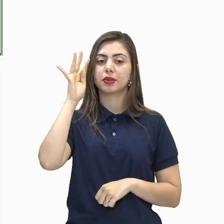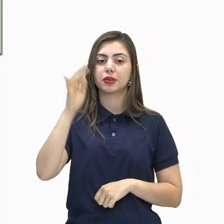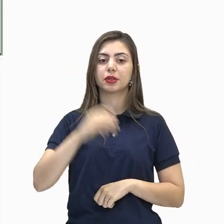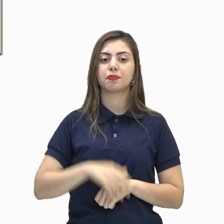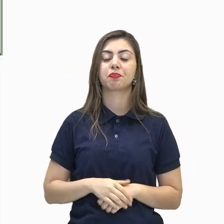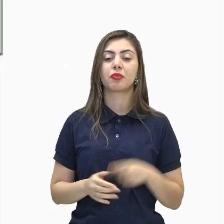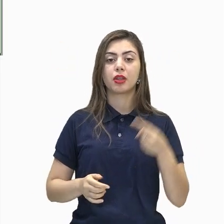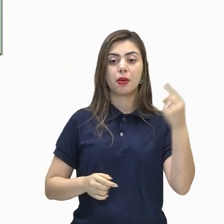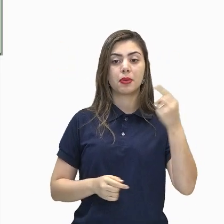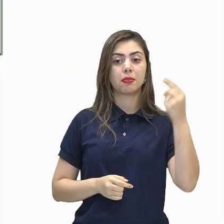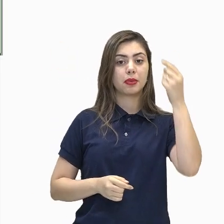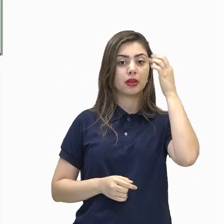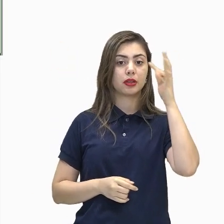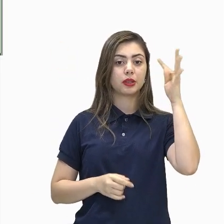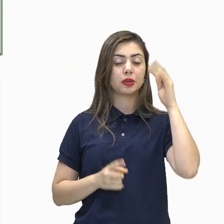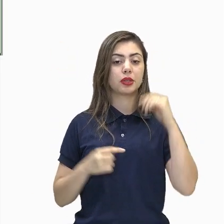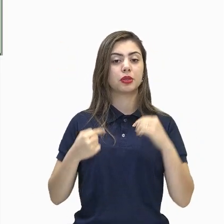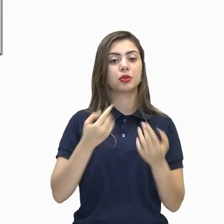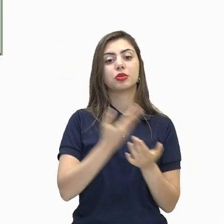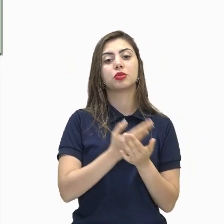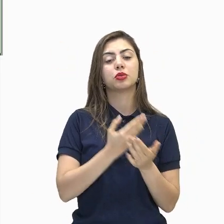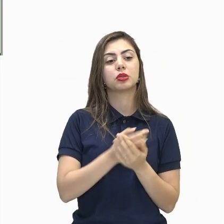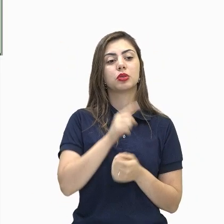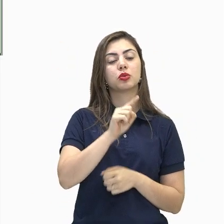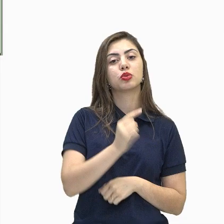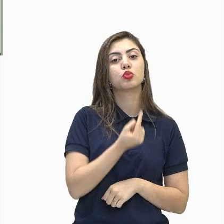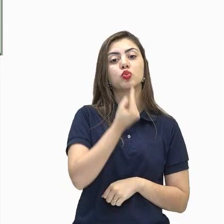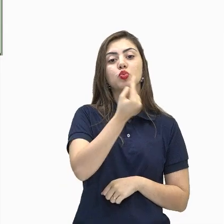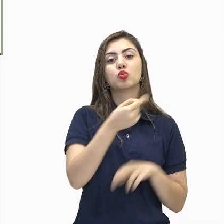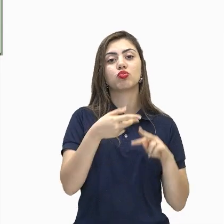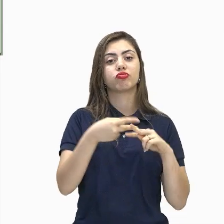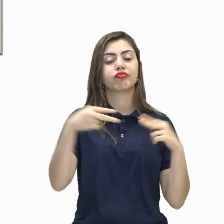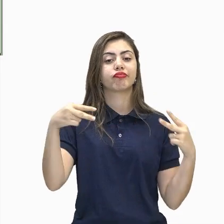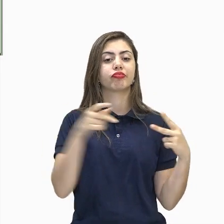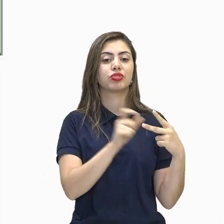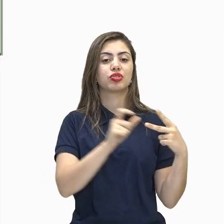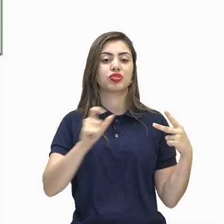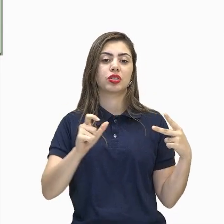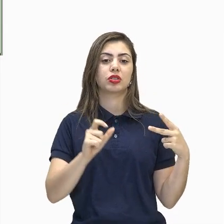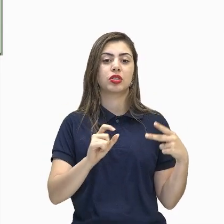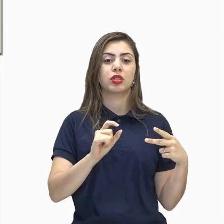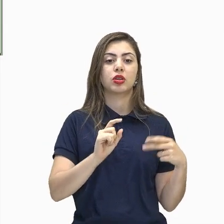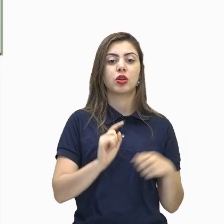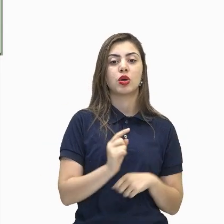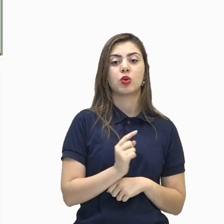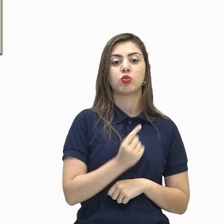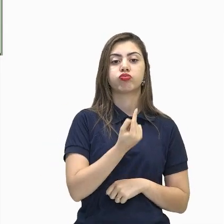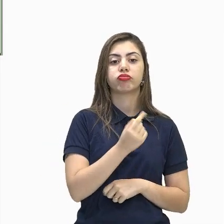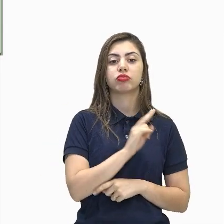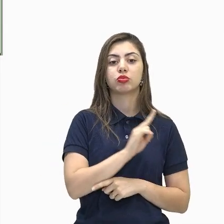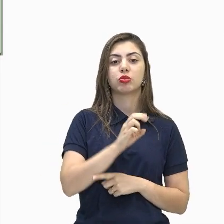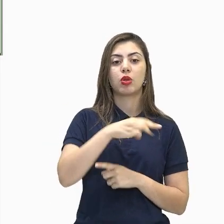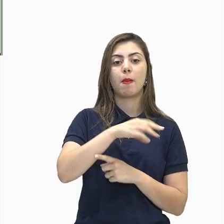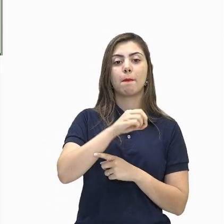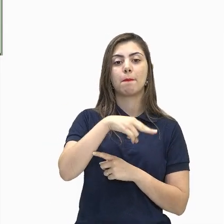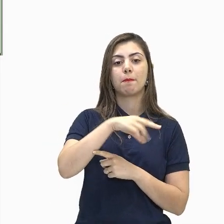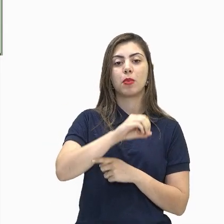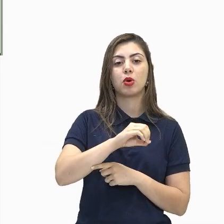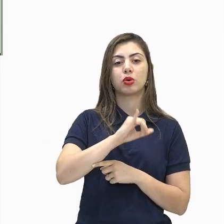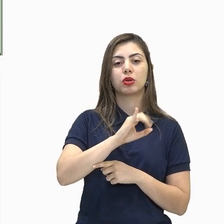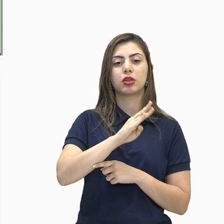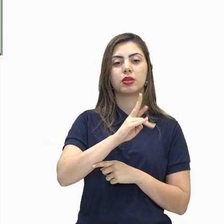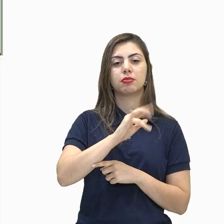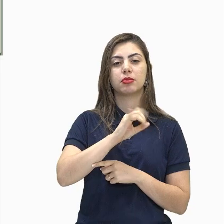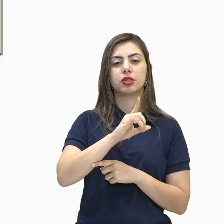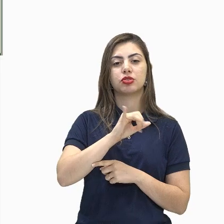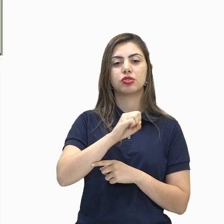lei de Mendel, a gente viu que ele estudou um único gene e ela é chamada, então, de monohibridismo. E ele verificou lá,